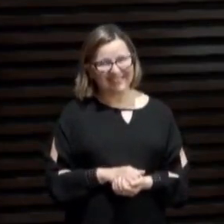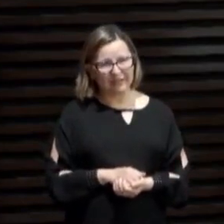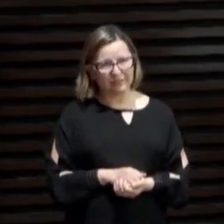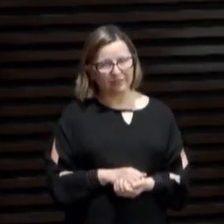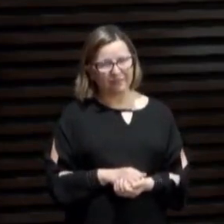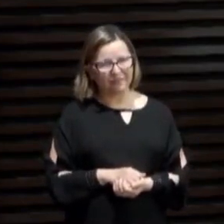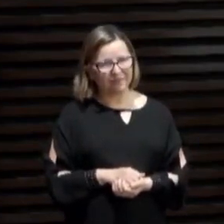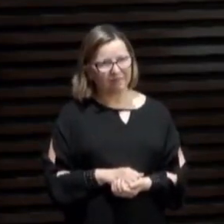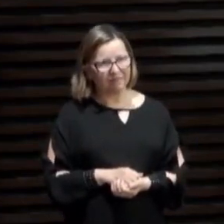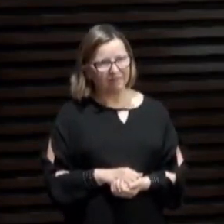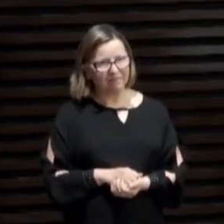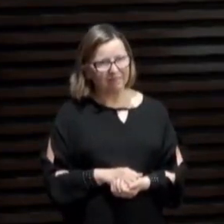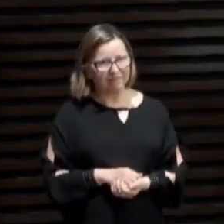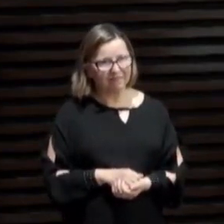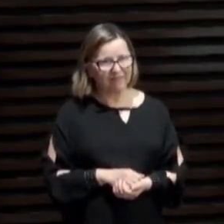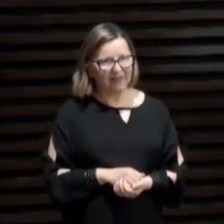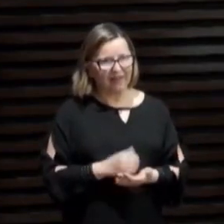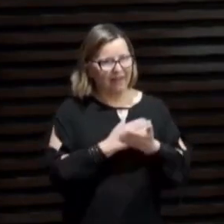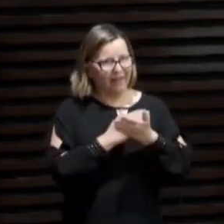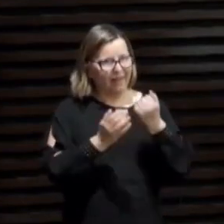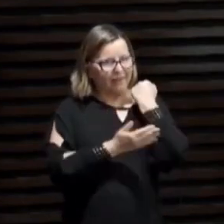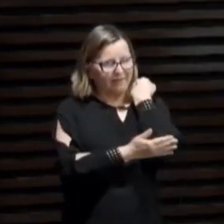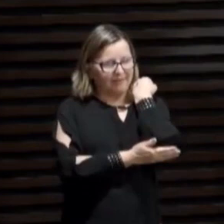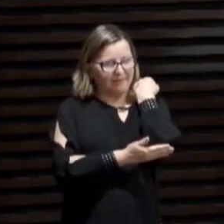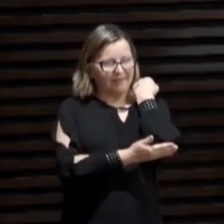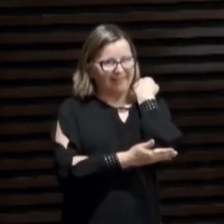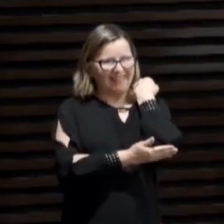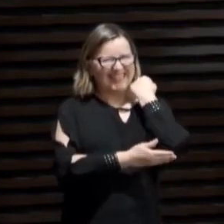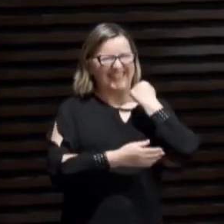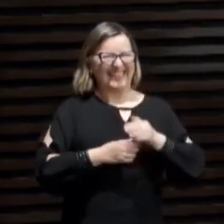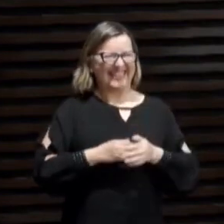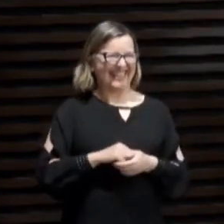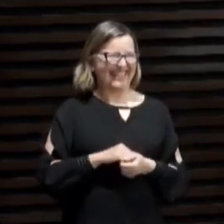Sabe, uma dorzinha começa a dar aqui?